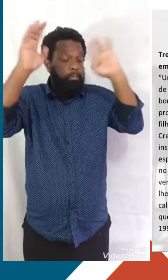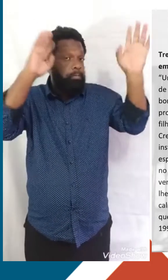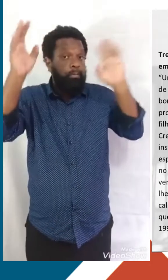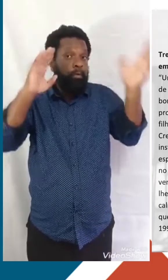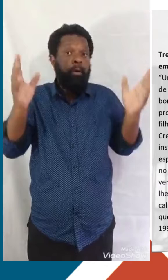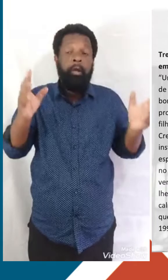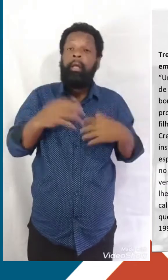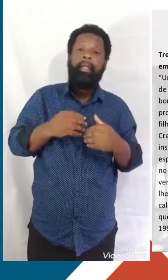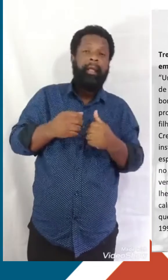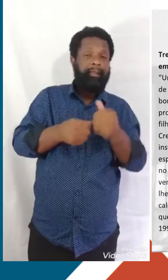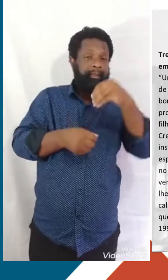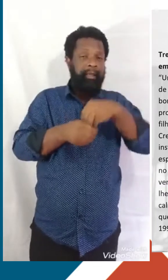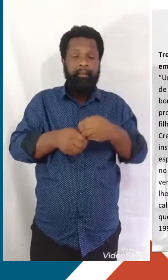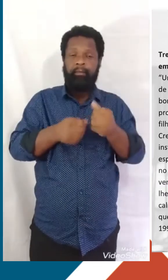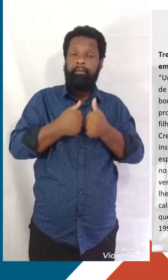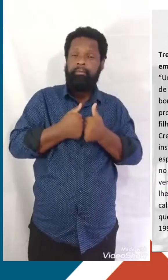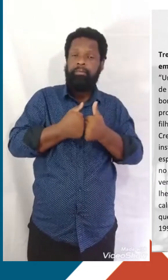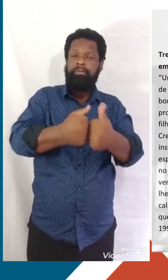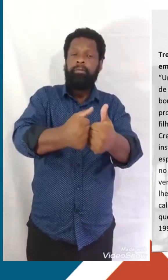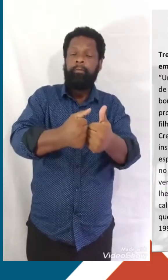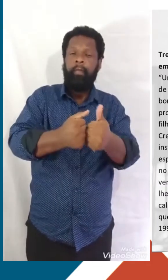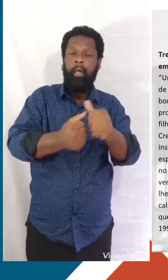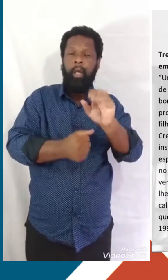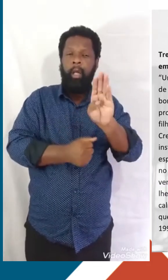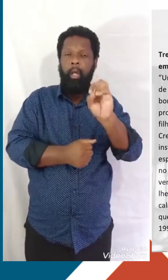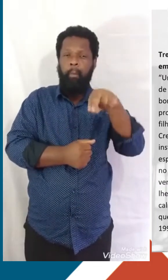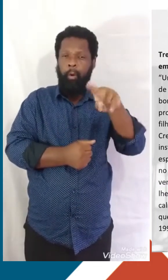enquanto está no bonde.